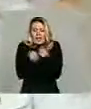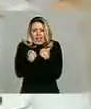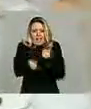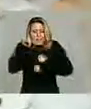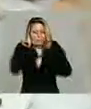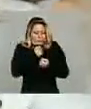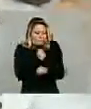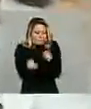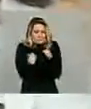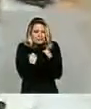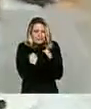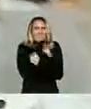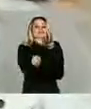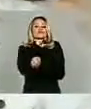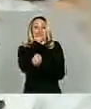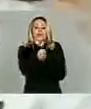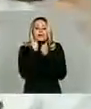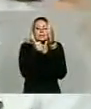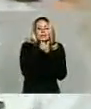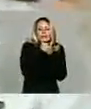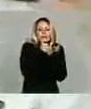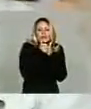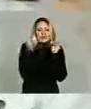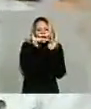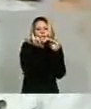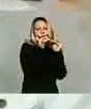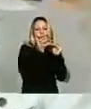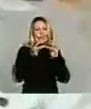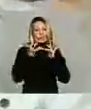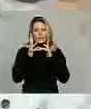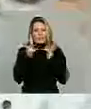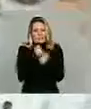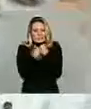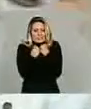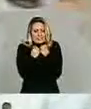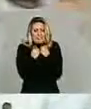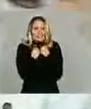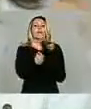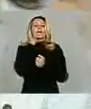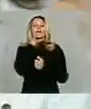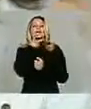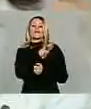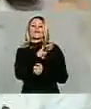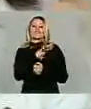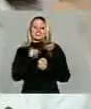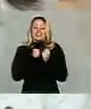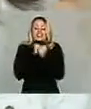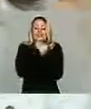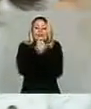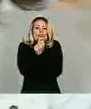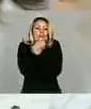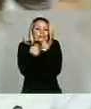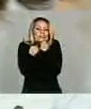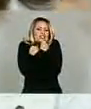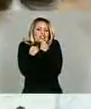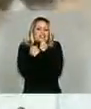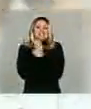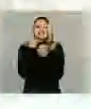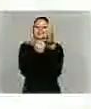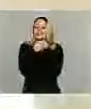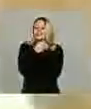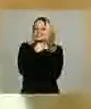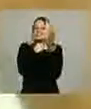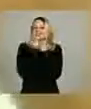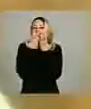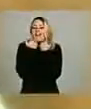junto ao peito da mãe, aquele contato pele a pele, para poder proporcionar esse aquecimento que não era possível sem